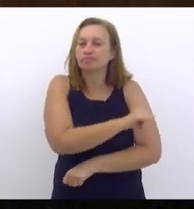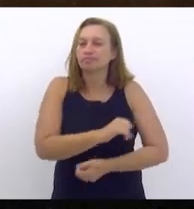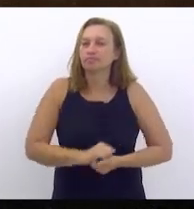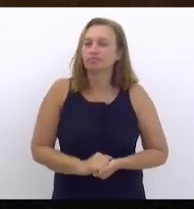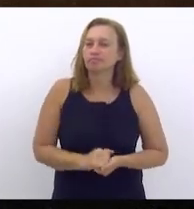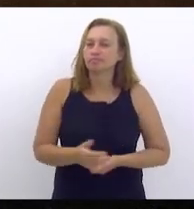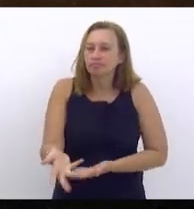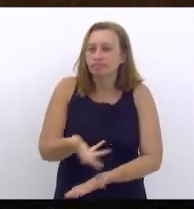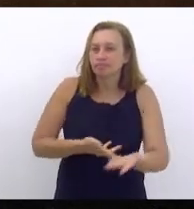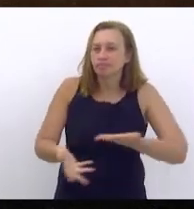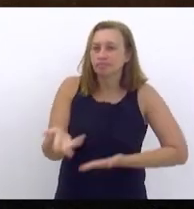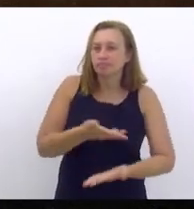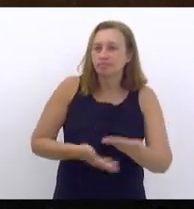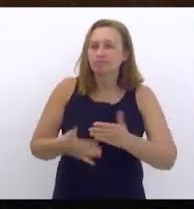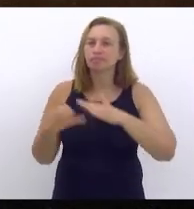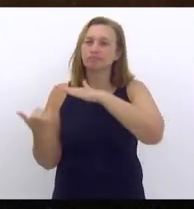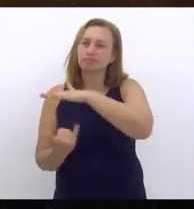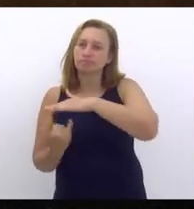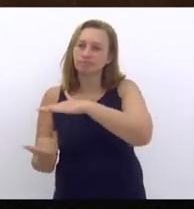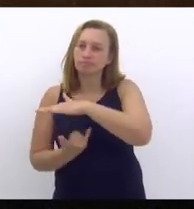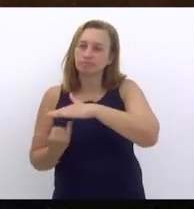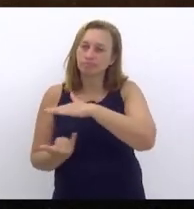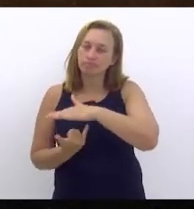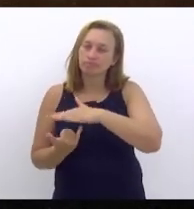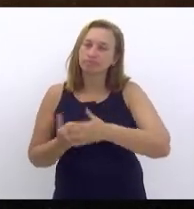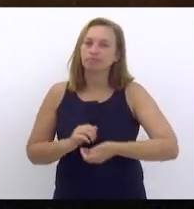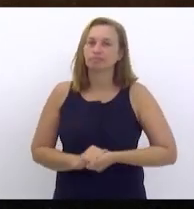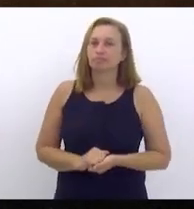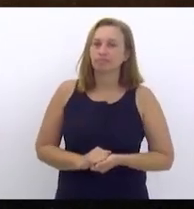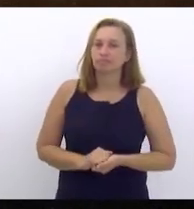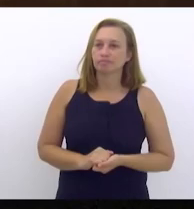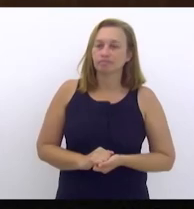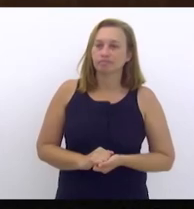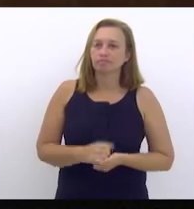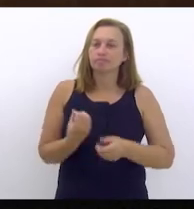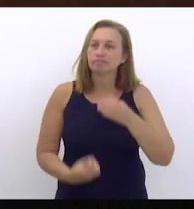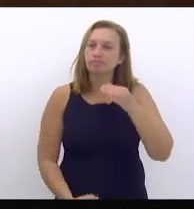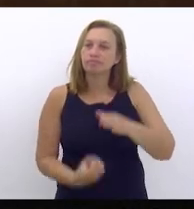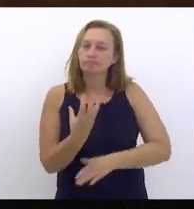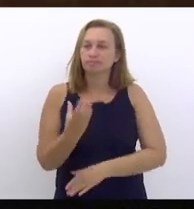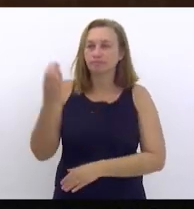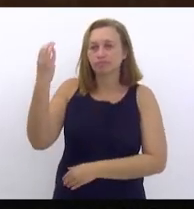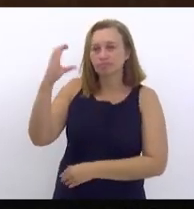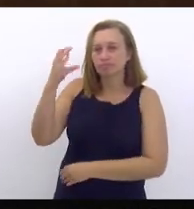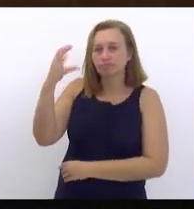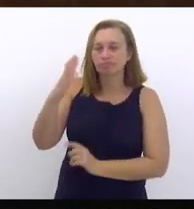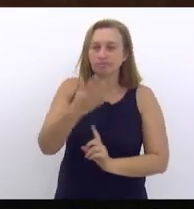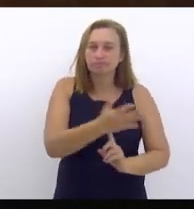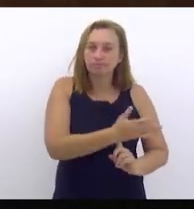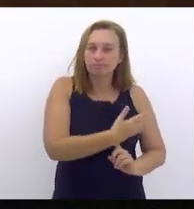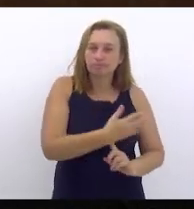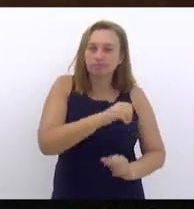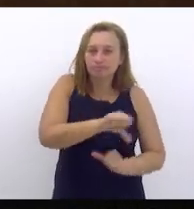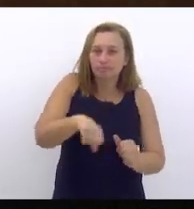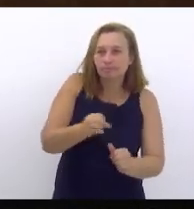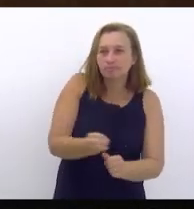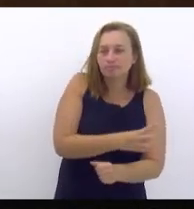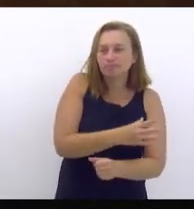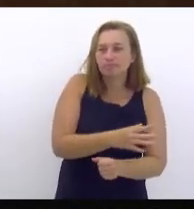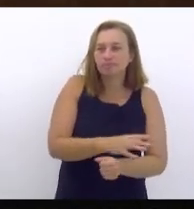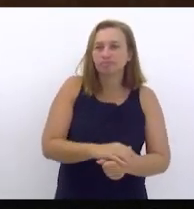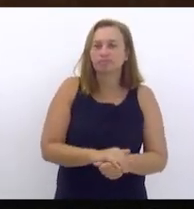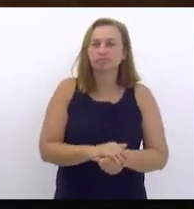a participação das instituições que precisam a produção de ciência, tecnologia e inovação